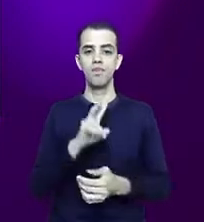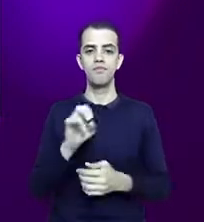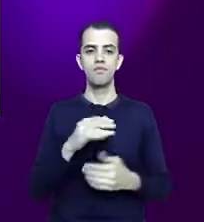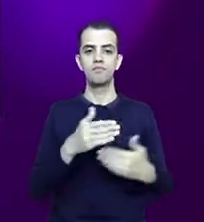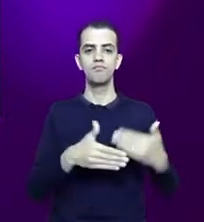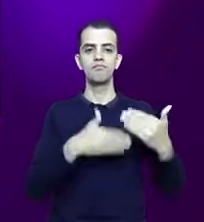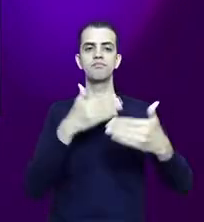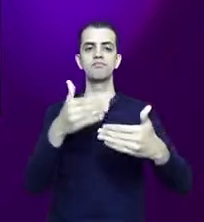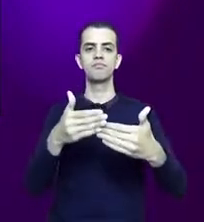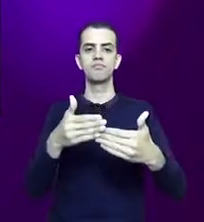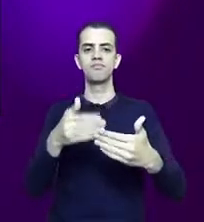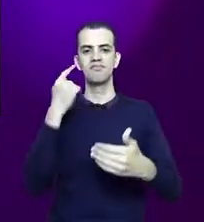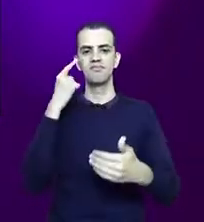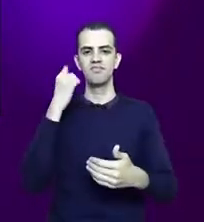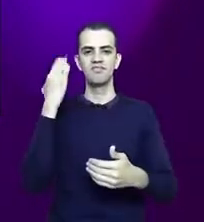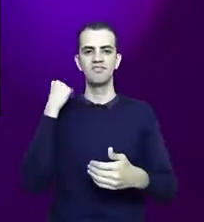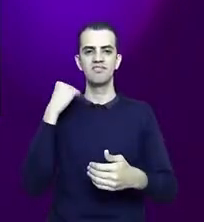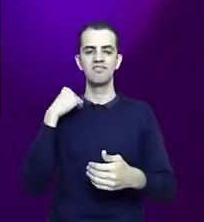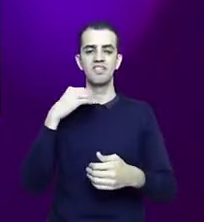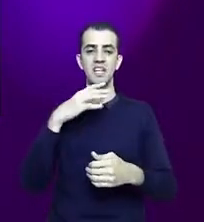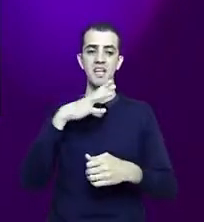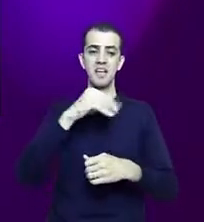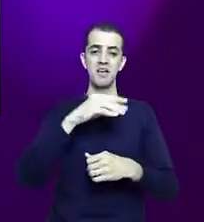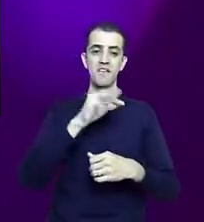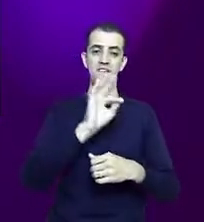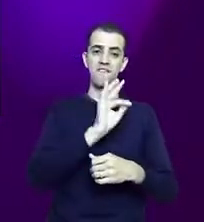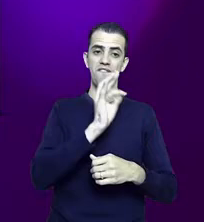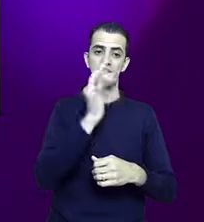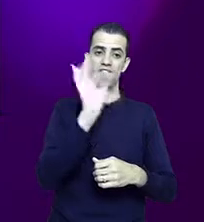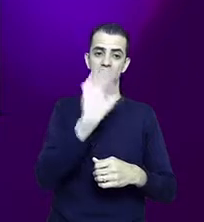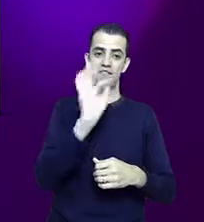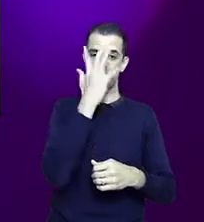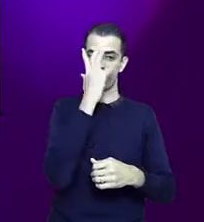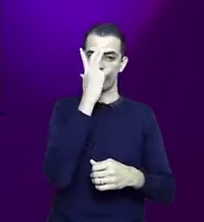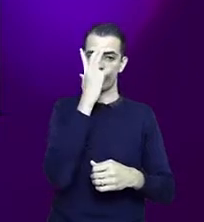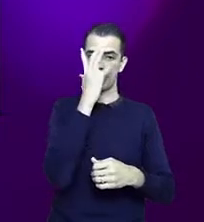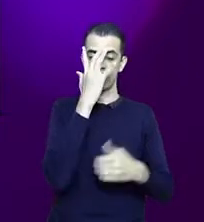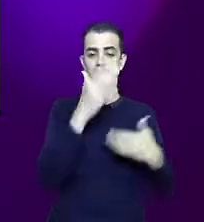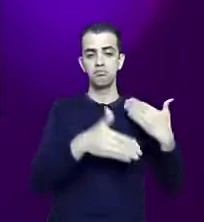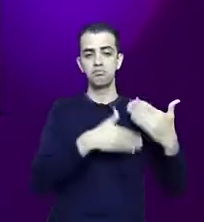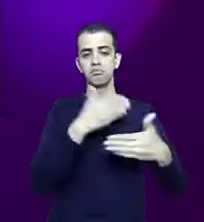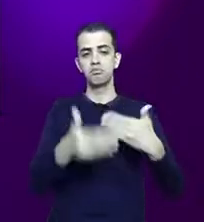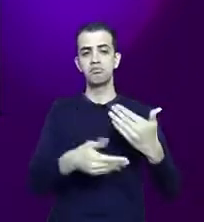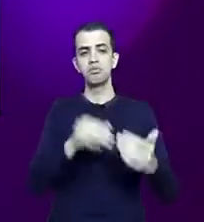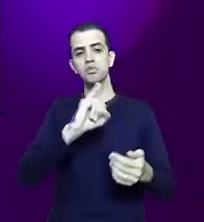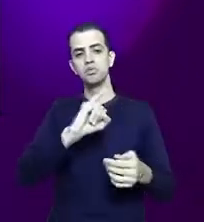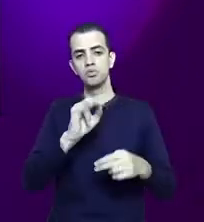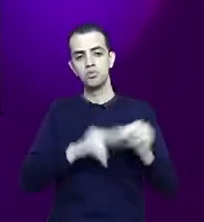ó. Aquele raio-x era de fevereiro, de junho, e agora ele está com essa